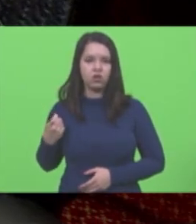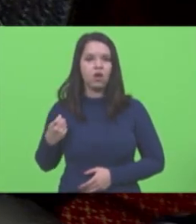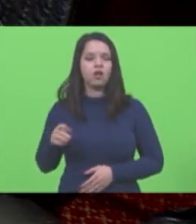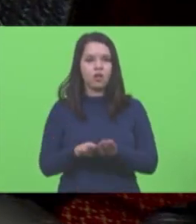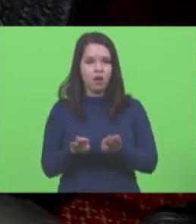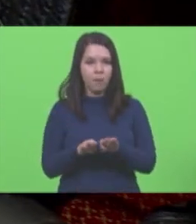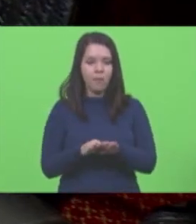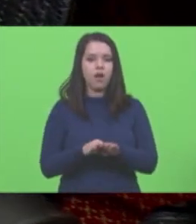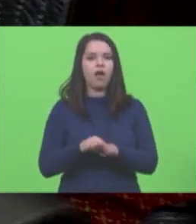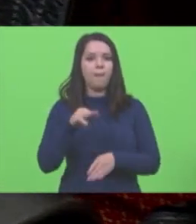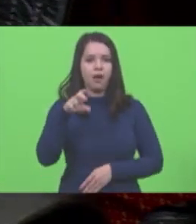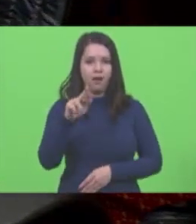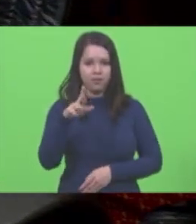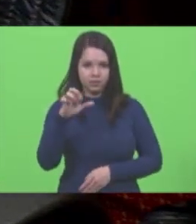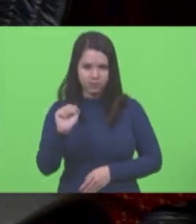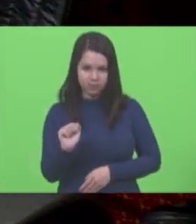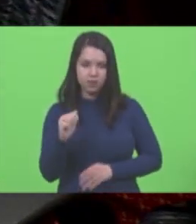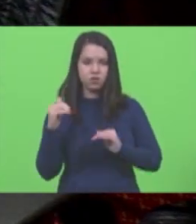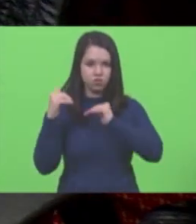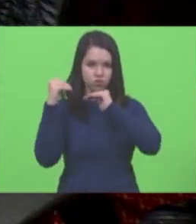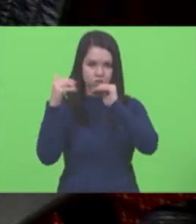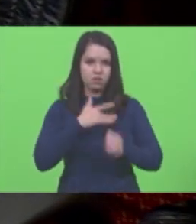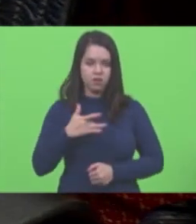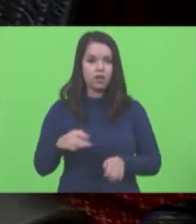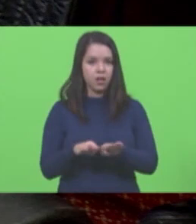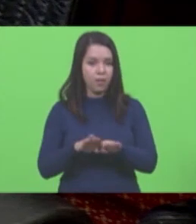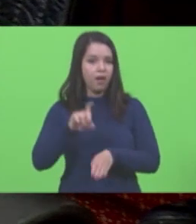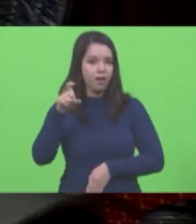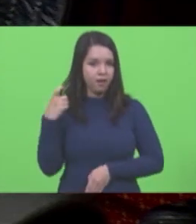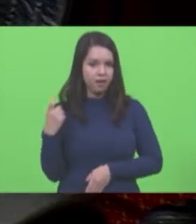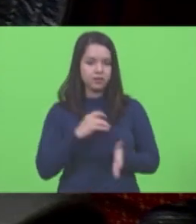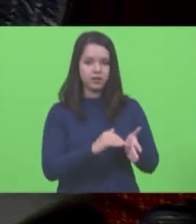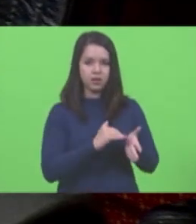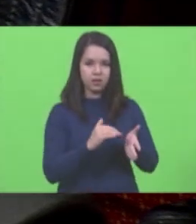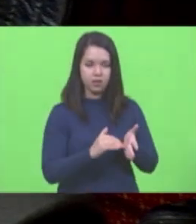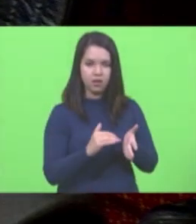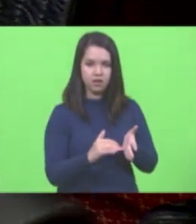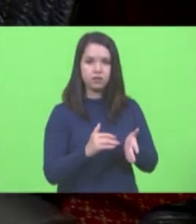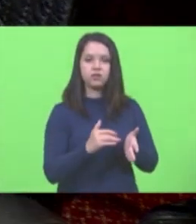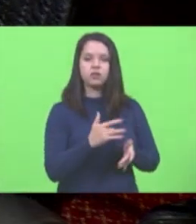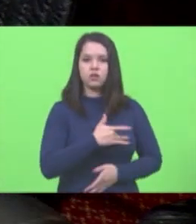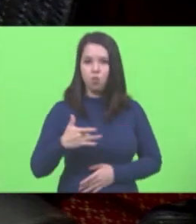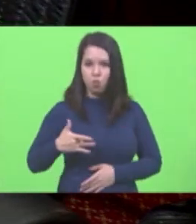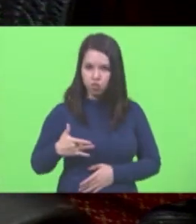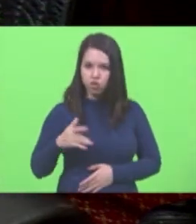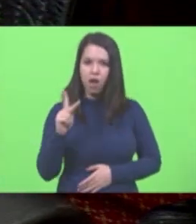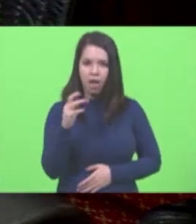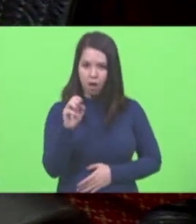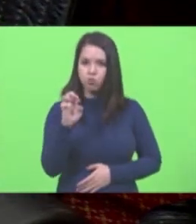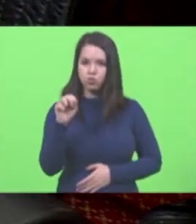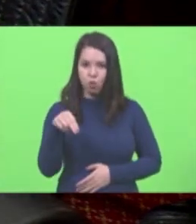Regina, e também do ex-secretário de Saúde, Elton Zeferino, para que eles, em